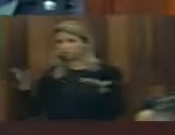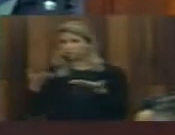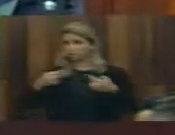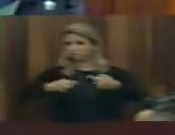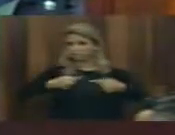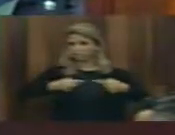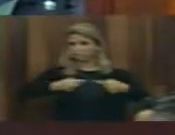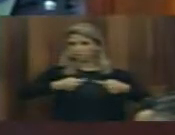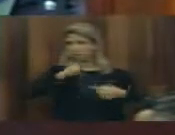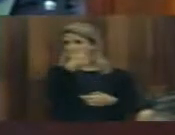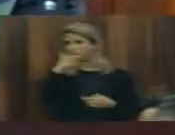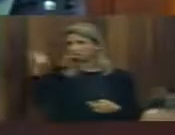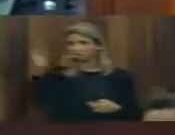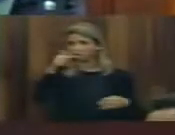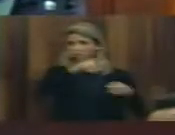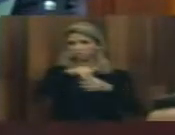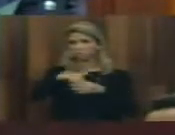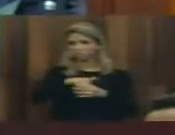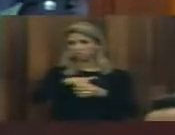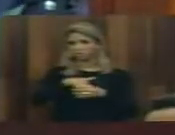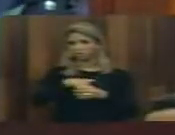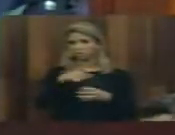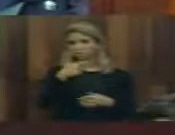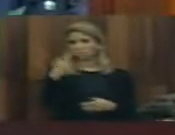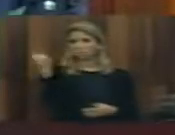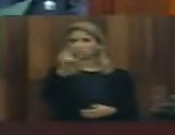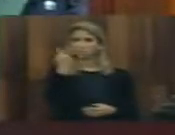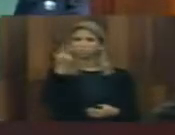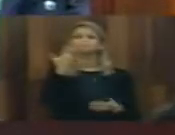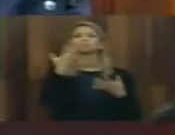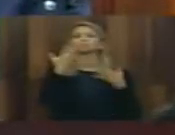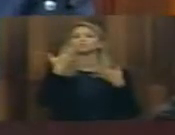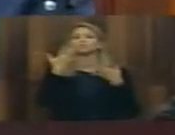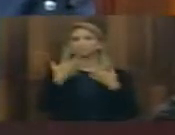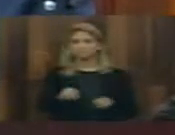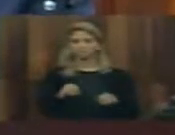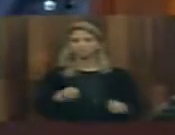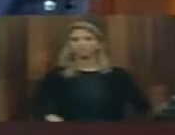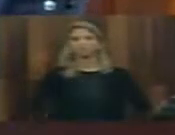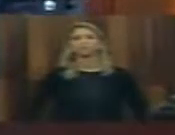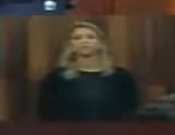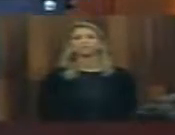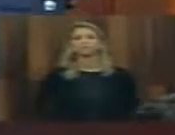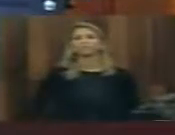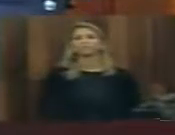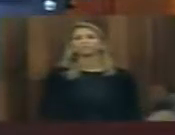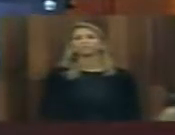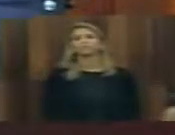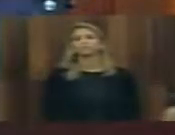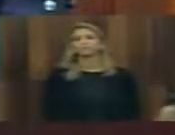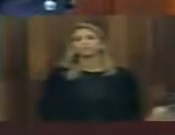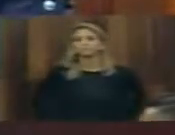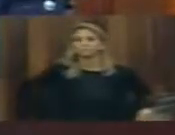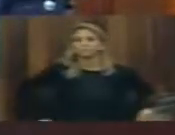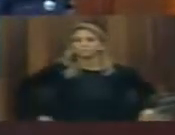Não havendo quem queira discutir, em votação. Os favoráveis permaneçam como estão. Aprovado por unanimidade.